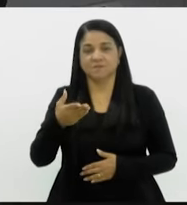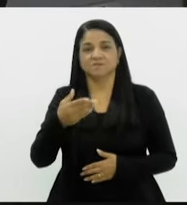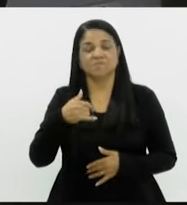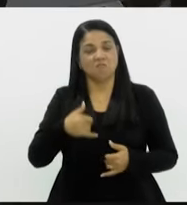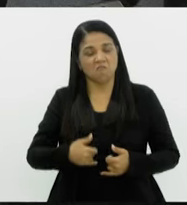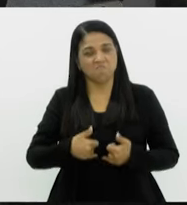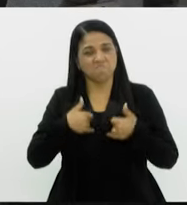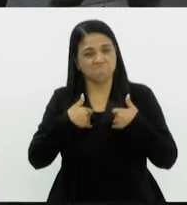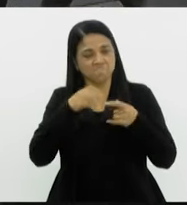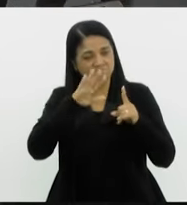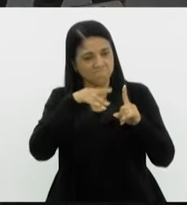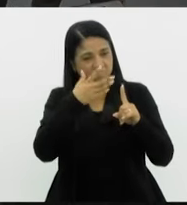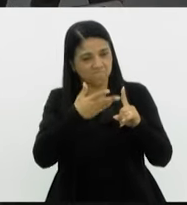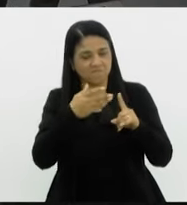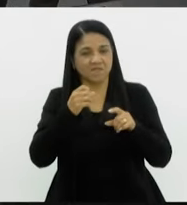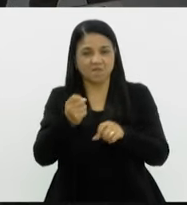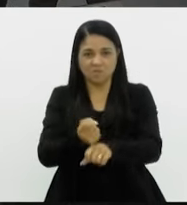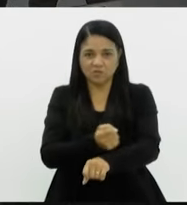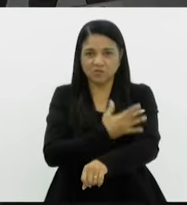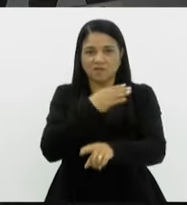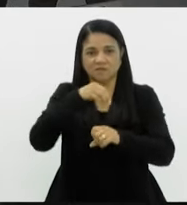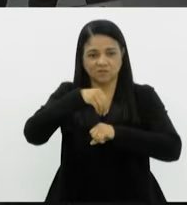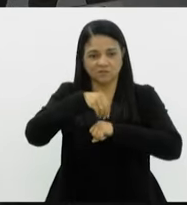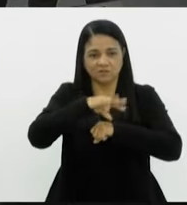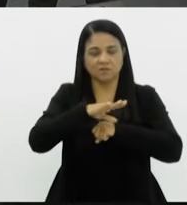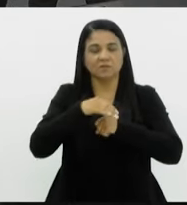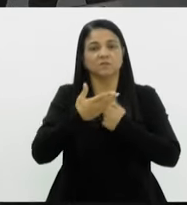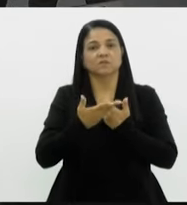fiquei emocionada com a indicação legislativa número